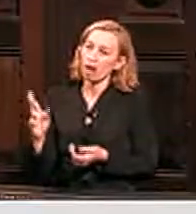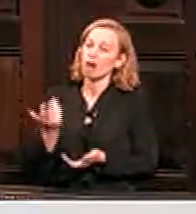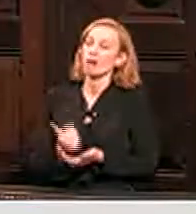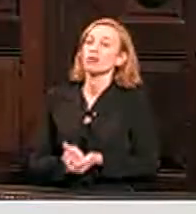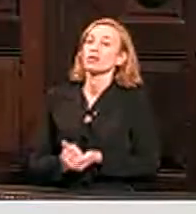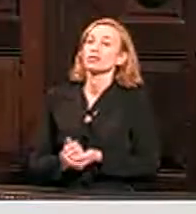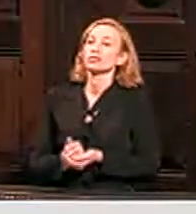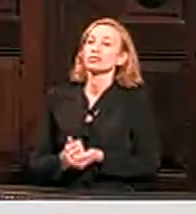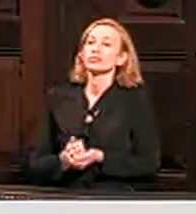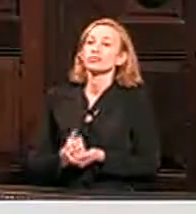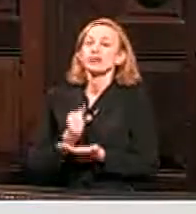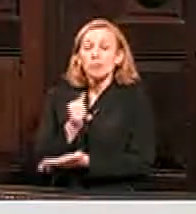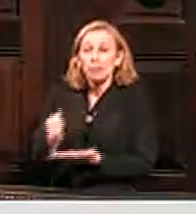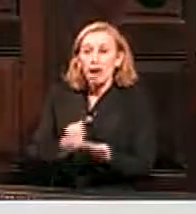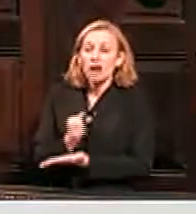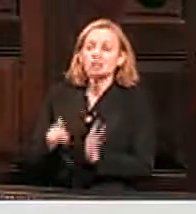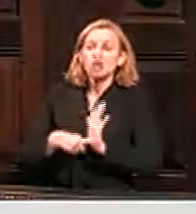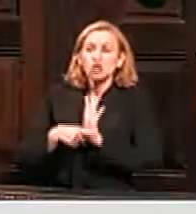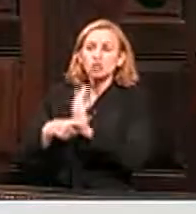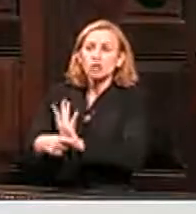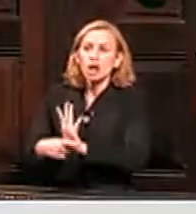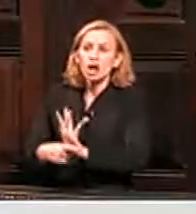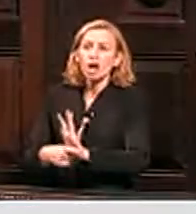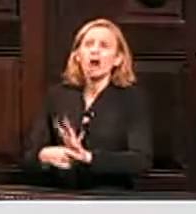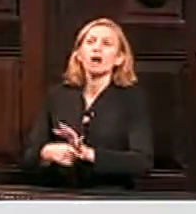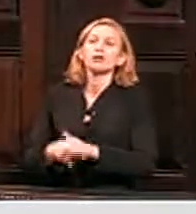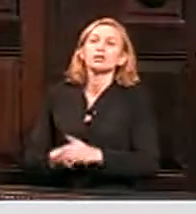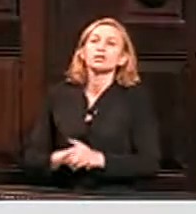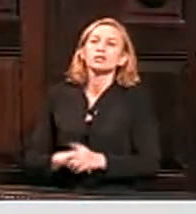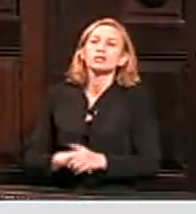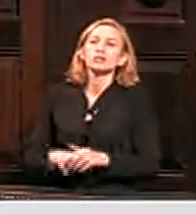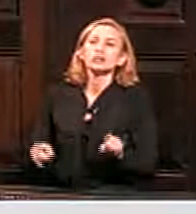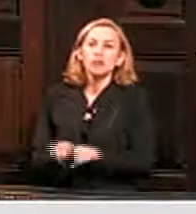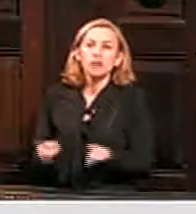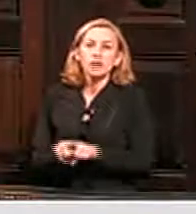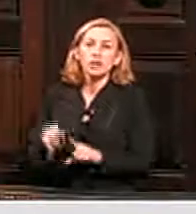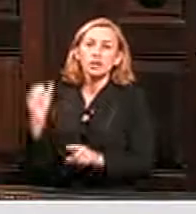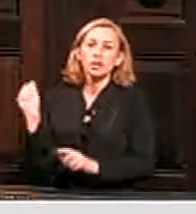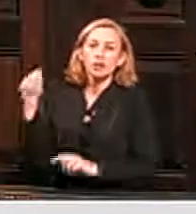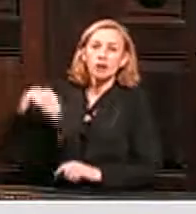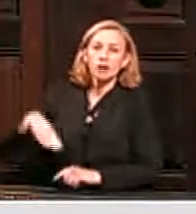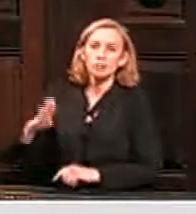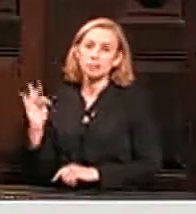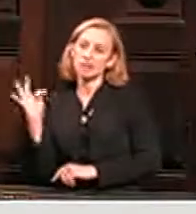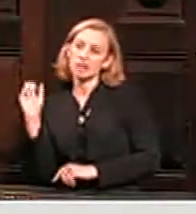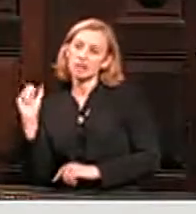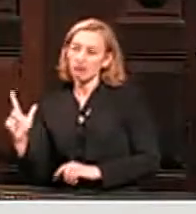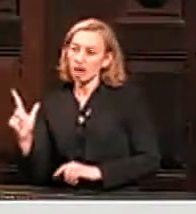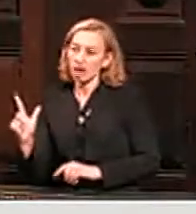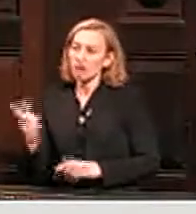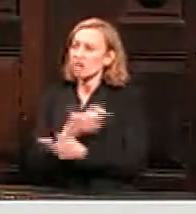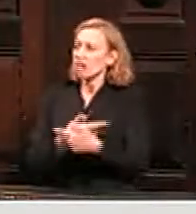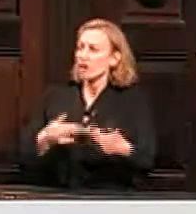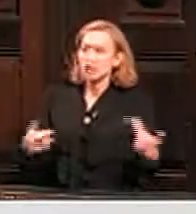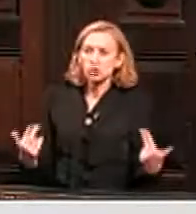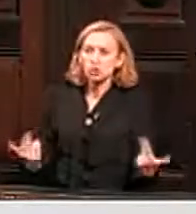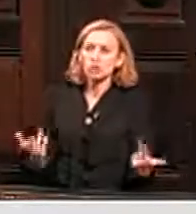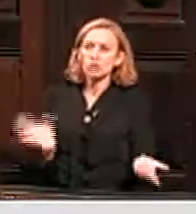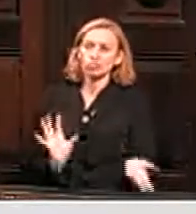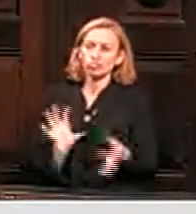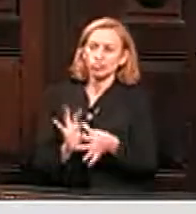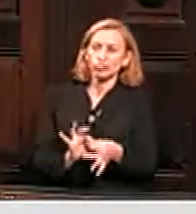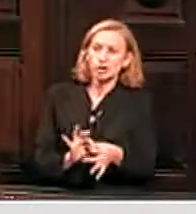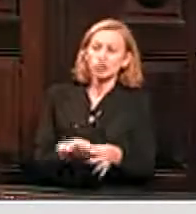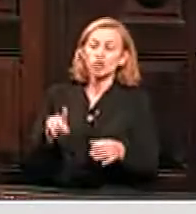soberania alimentar, mas também como mecanismo ambiental. Então, uma série de elementos que brotam e que nos